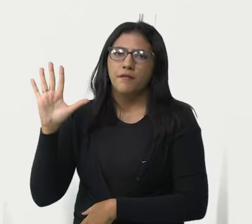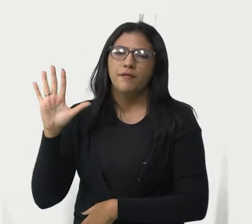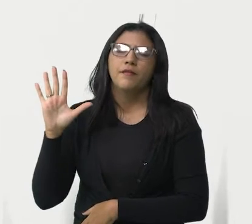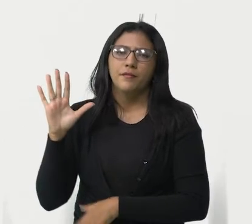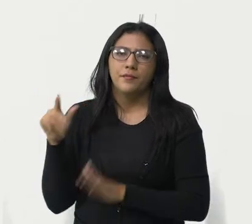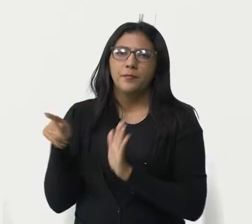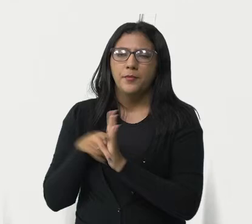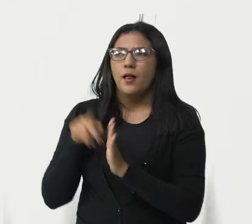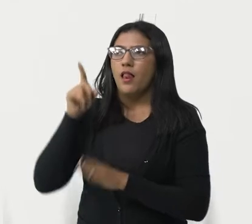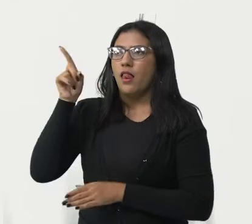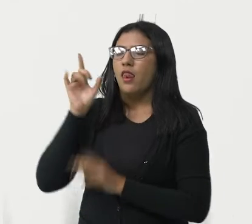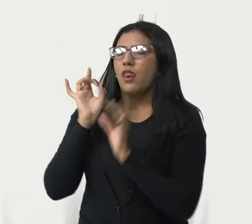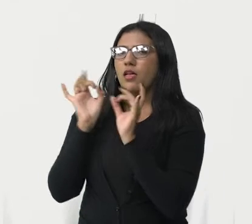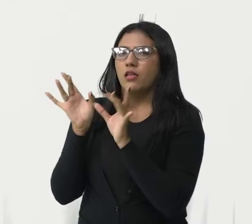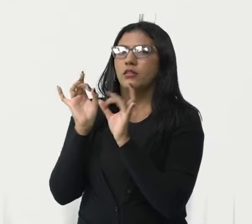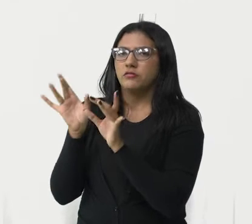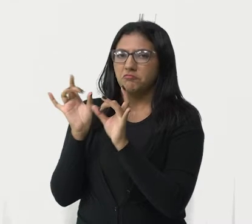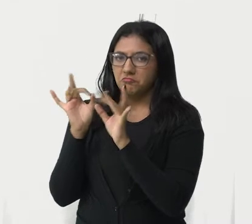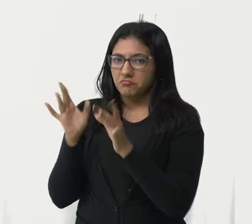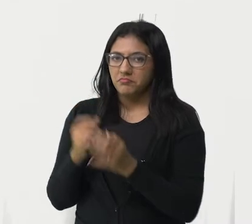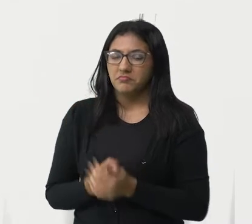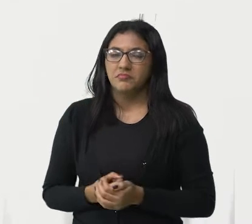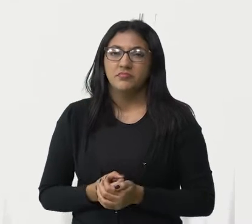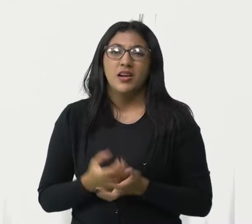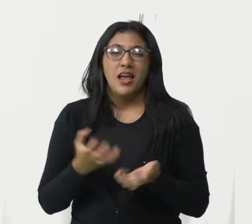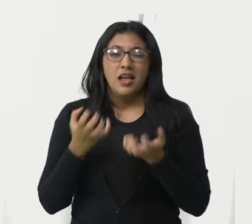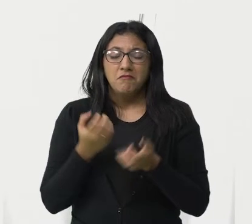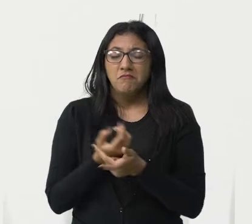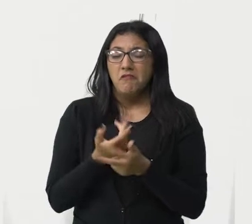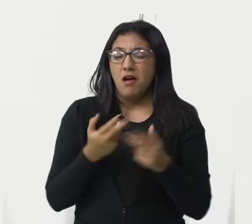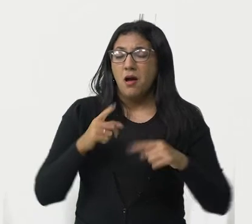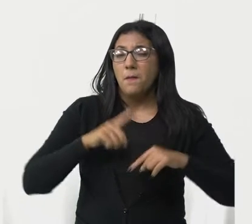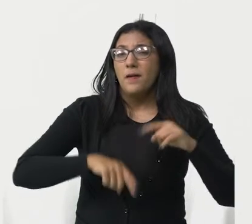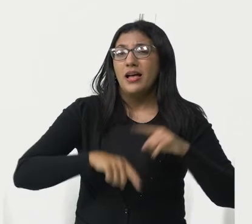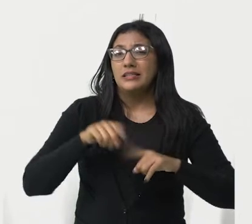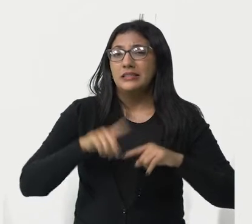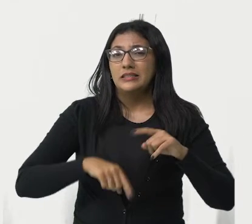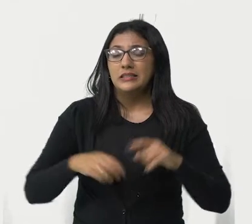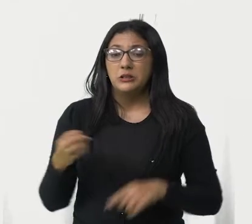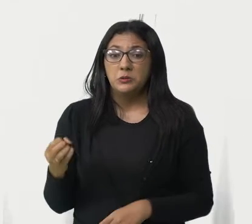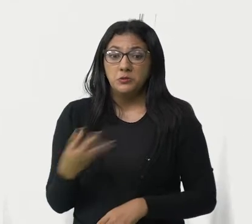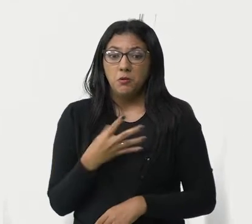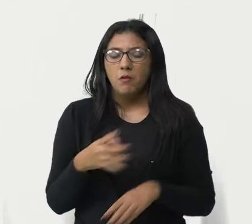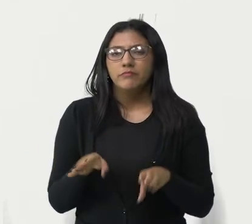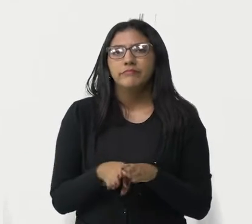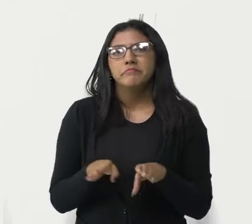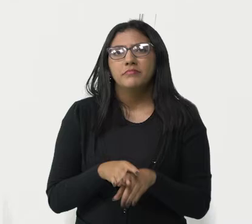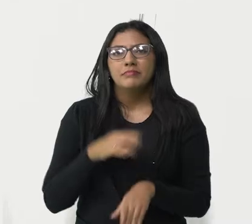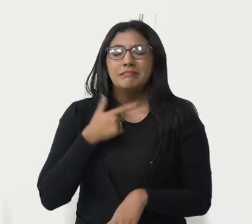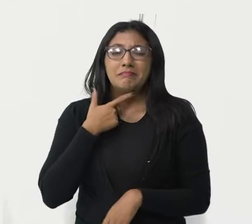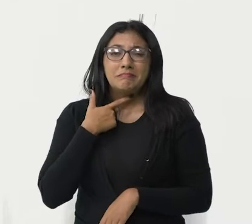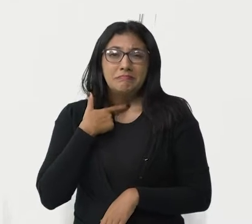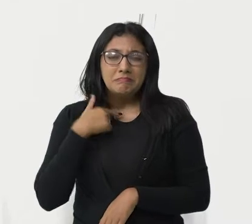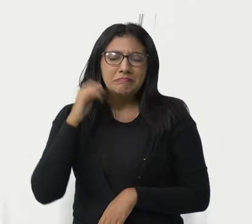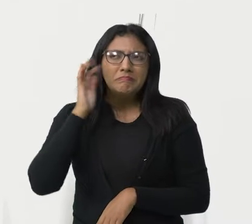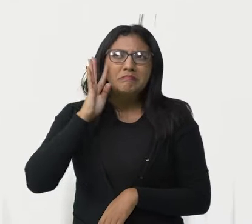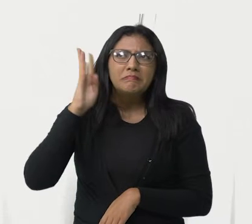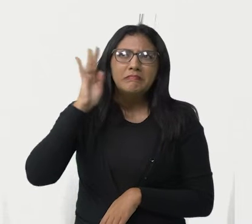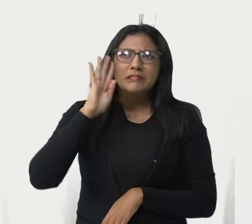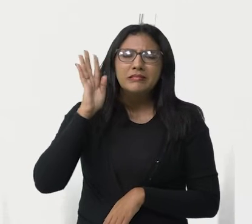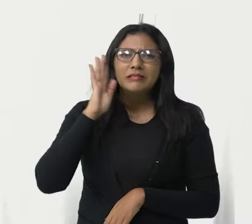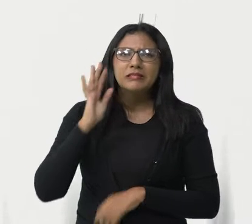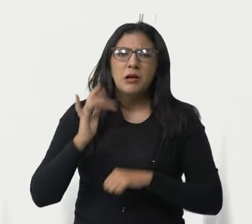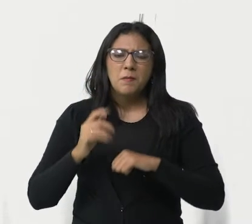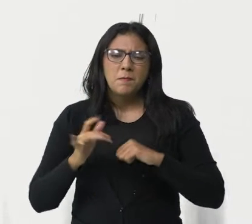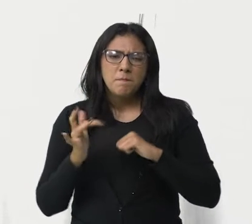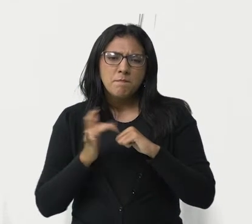para ser vendido lá. Então, eles queriam novidades. Além disso, eles queriam muitos metais preciosos, porém,